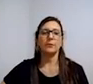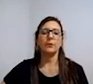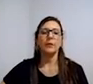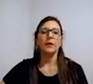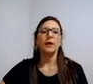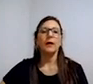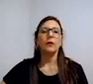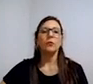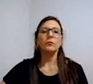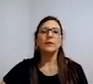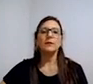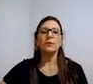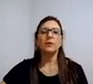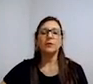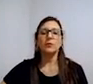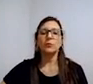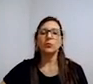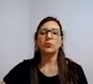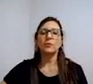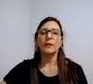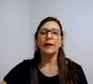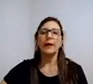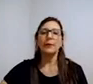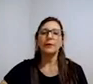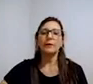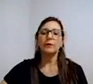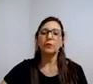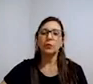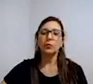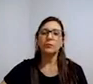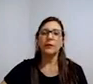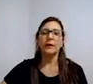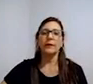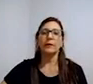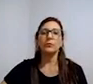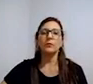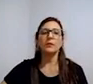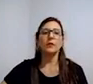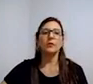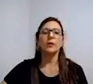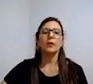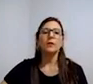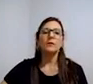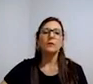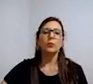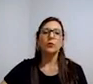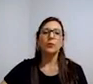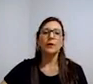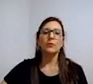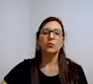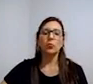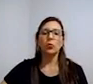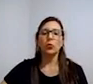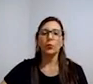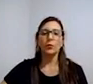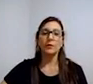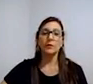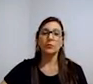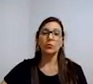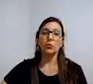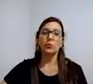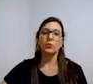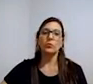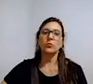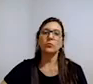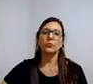movimentação. A contração desses músculos é rápida e voluntária, ou seja, são movimentos do corpo que